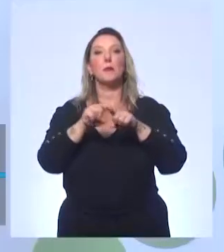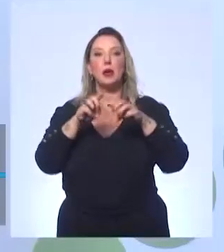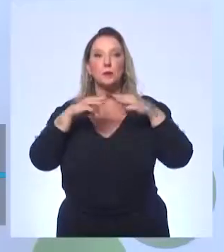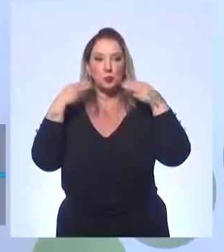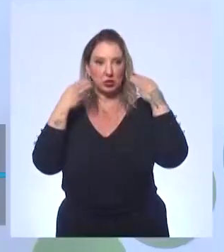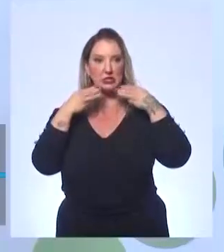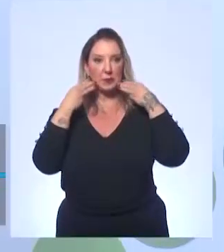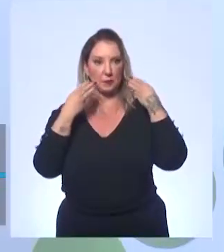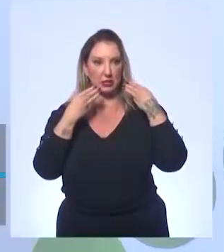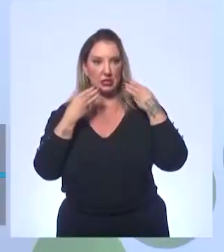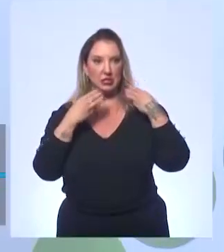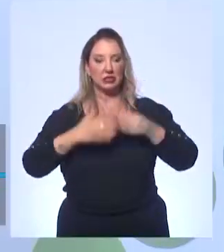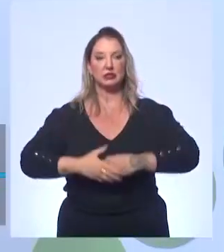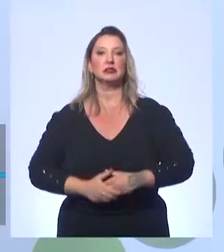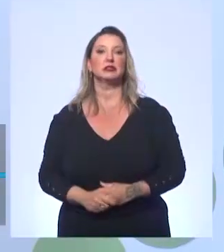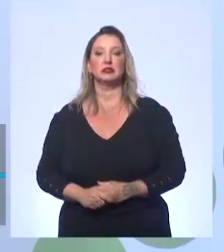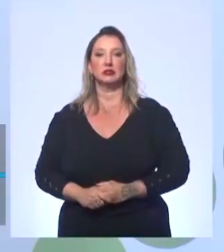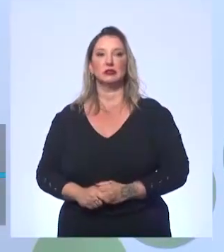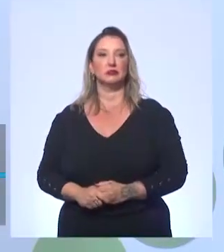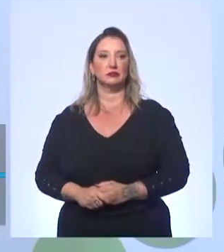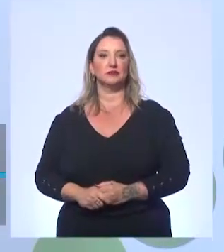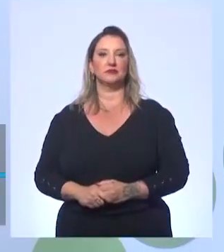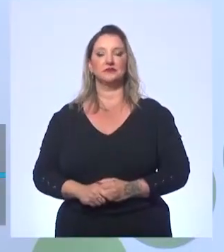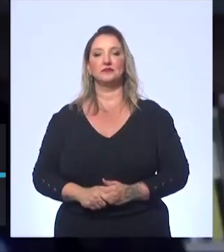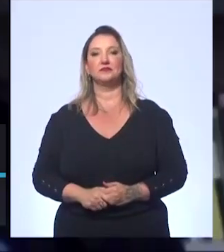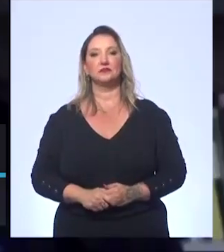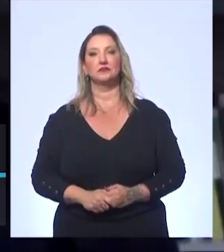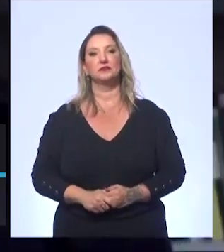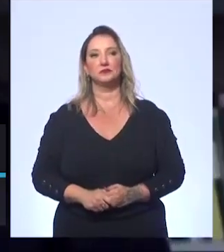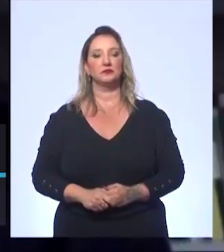podendo aí direcionar para onde você quiser?